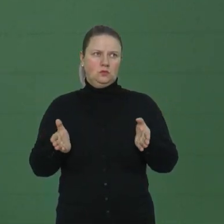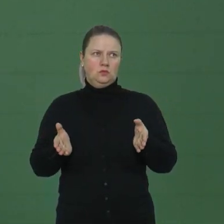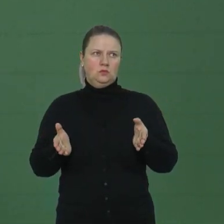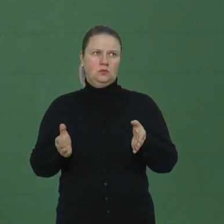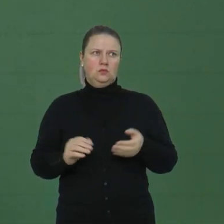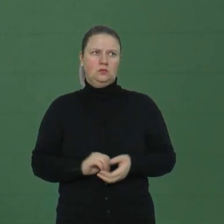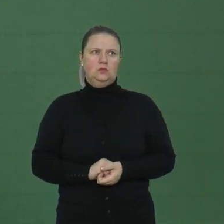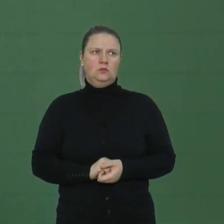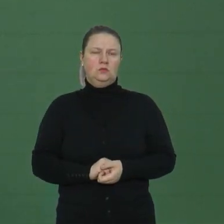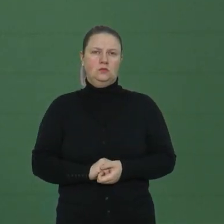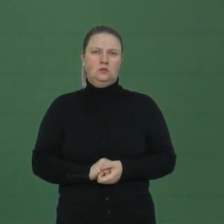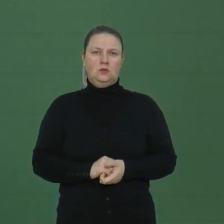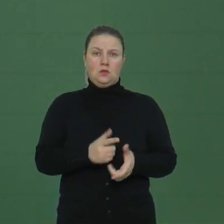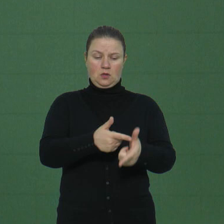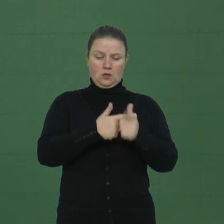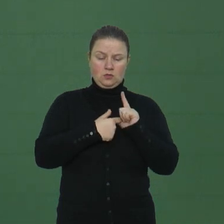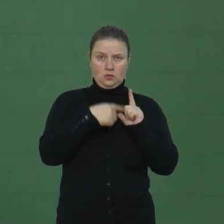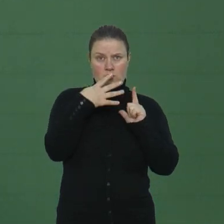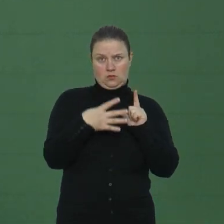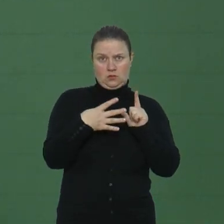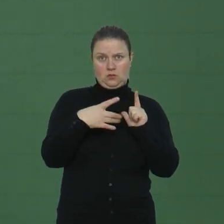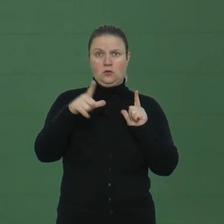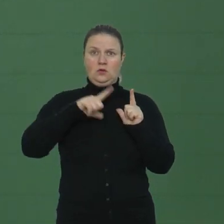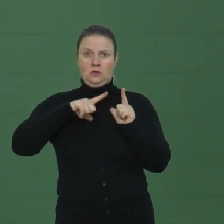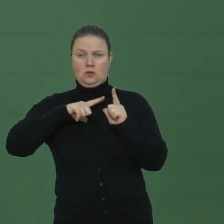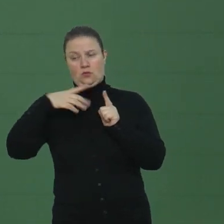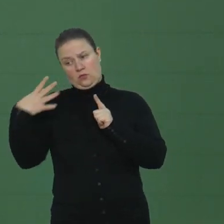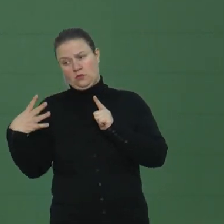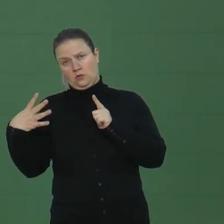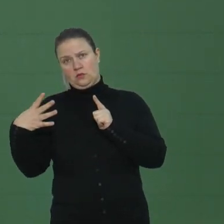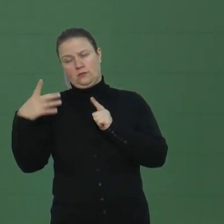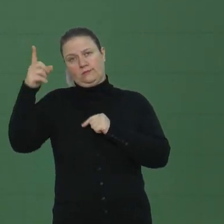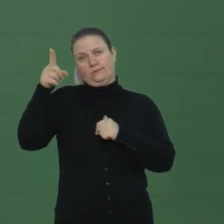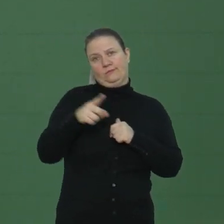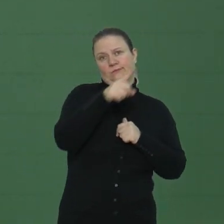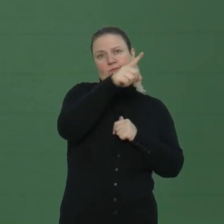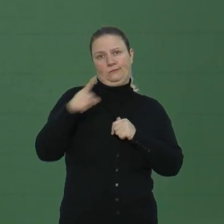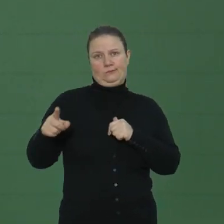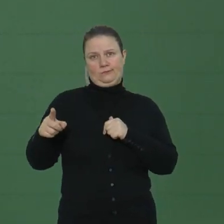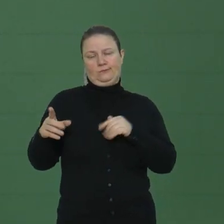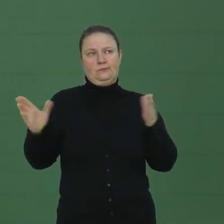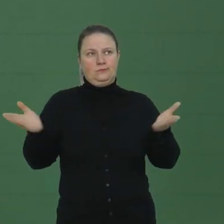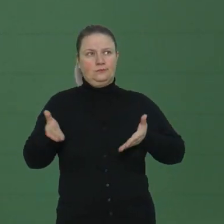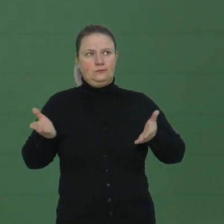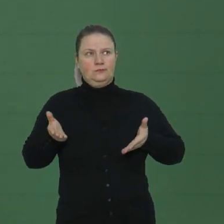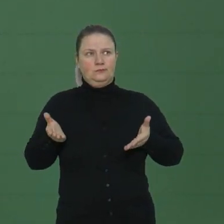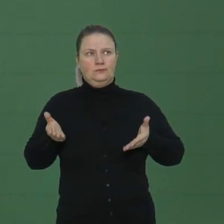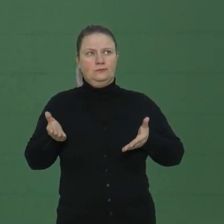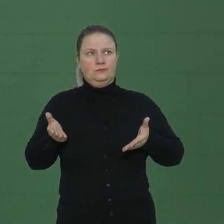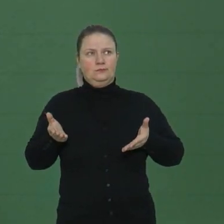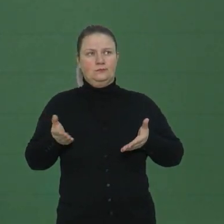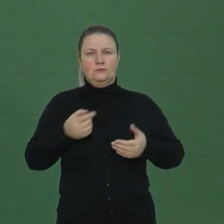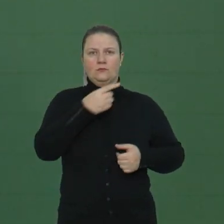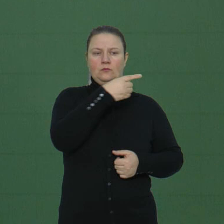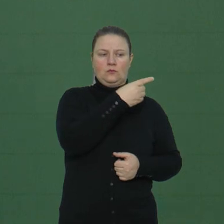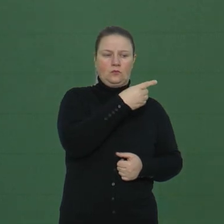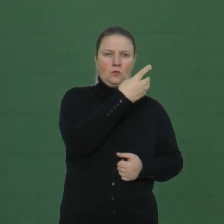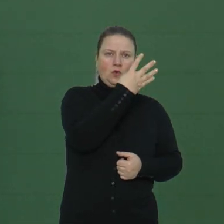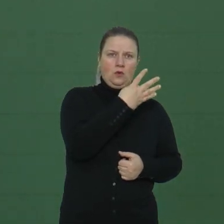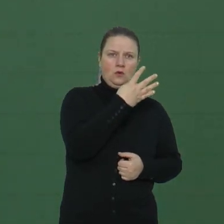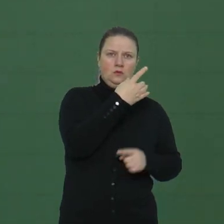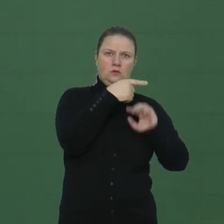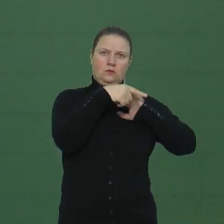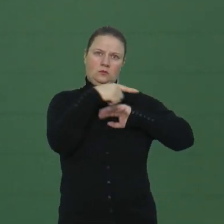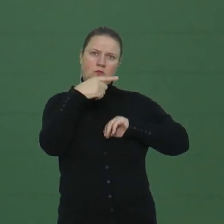olha, devo 4 e tenho 4, eu vou eliminar, certo? E aqui, 4 menos 1, eu fico com 3.